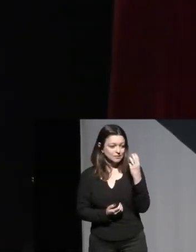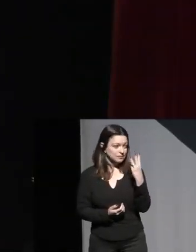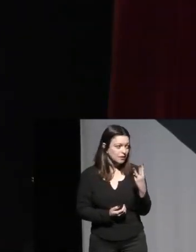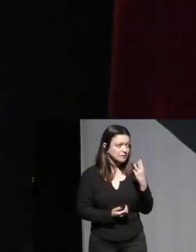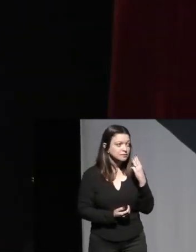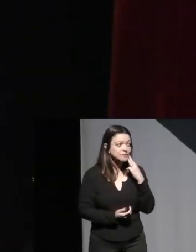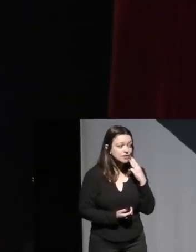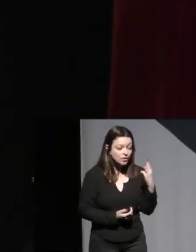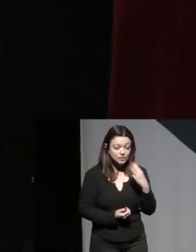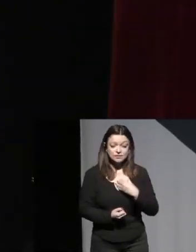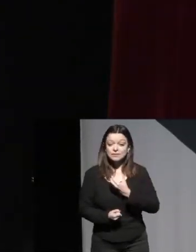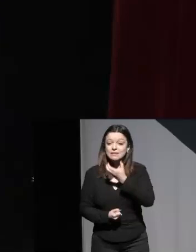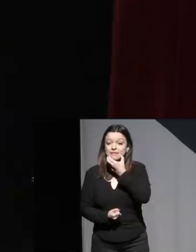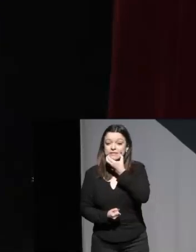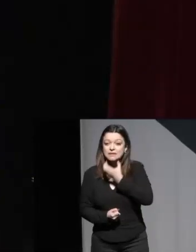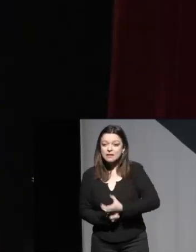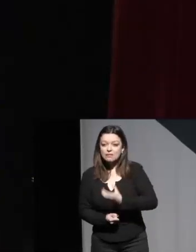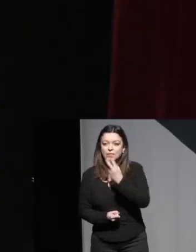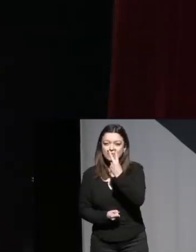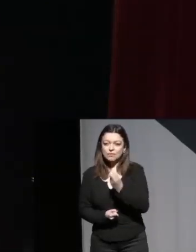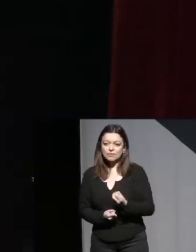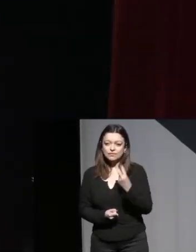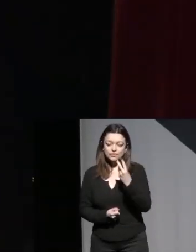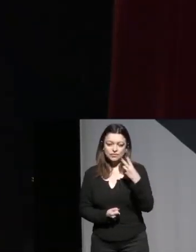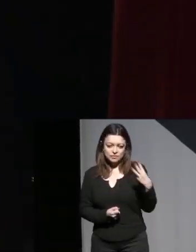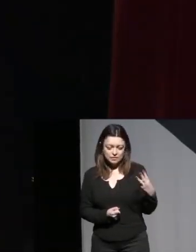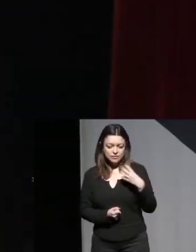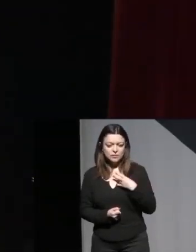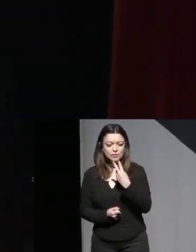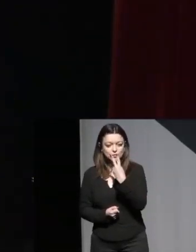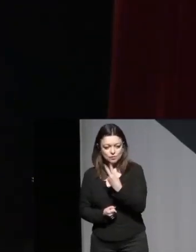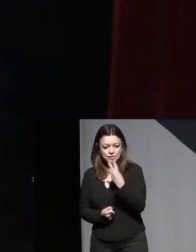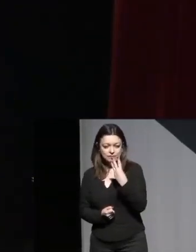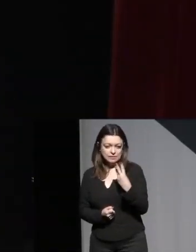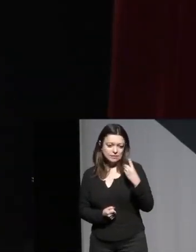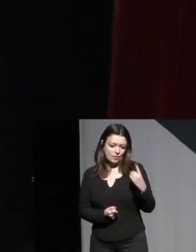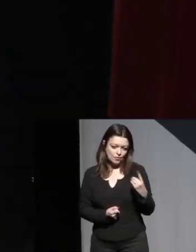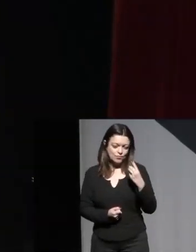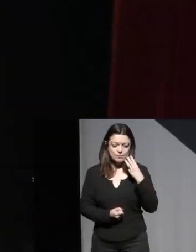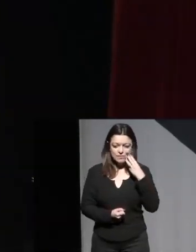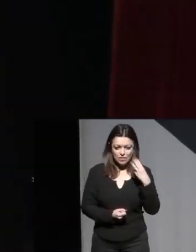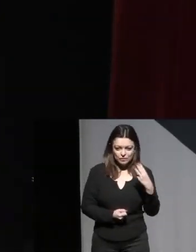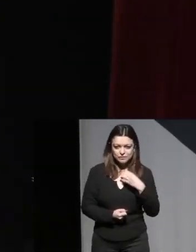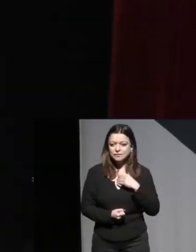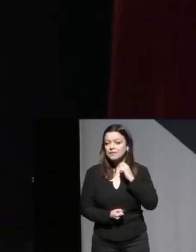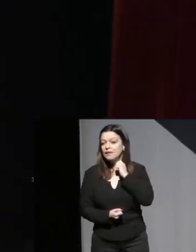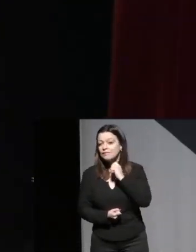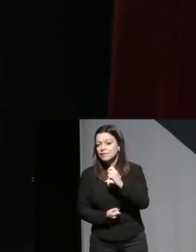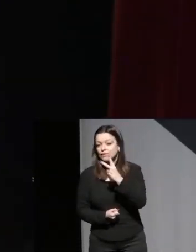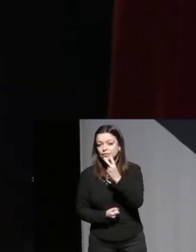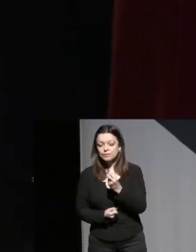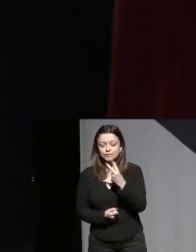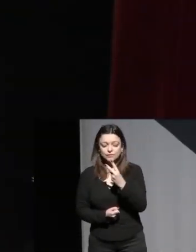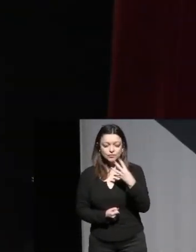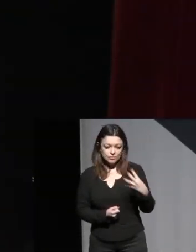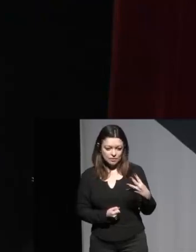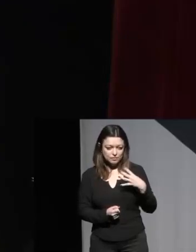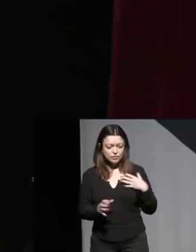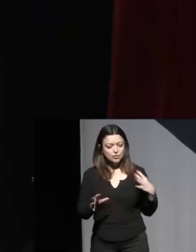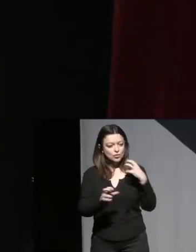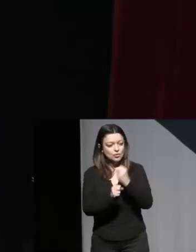de 2023, 231 bilhões e abril de 2024,